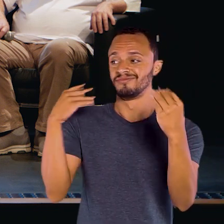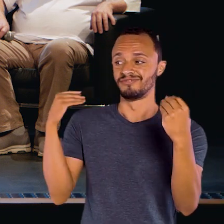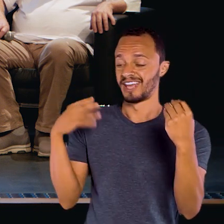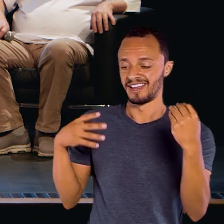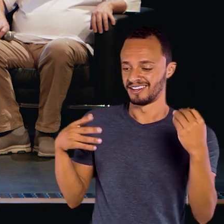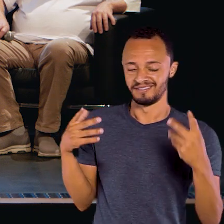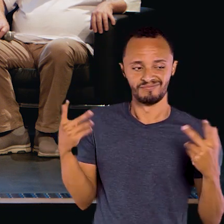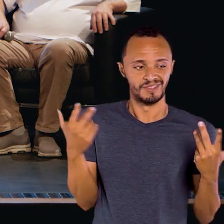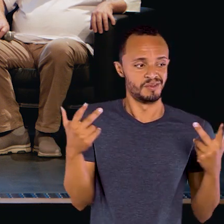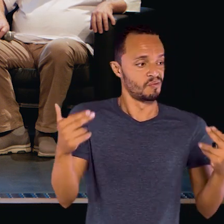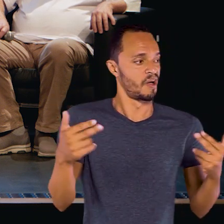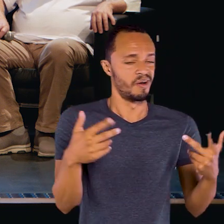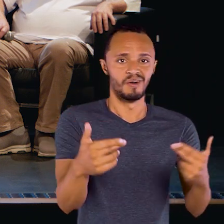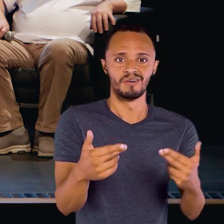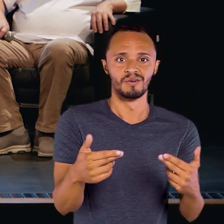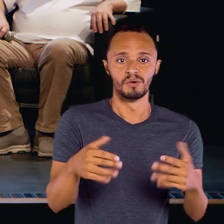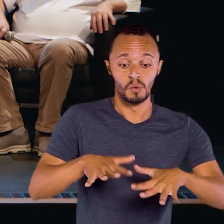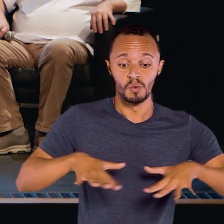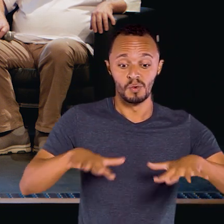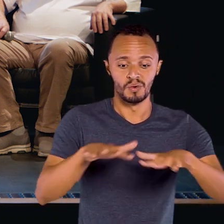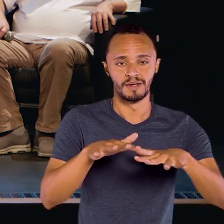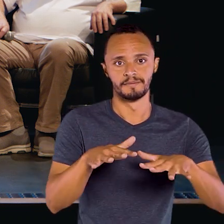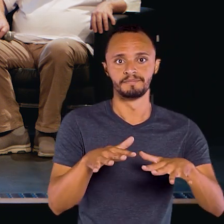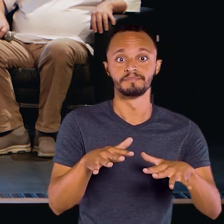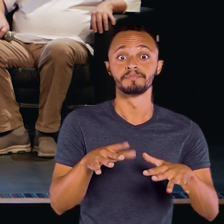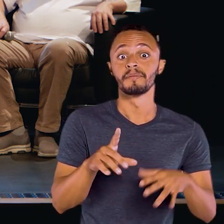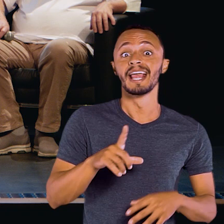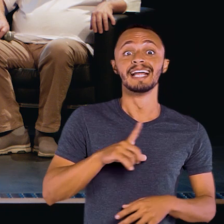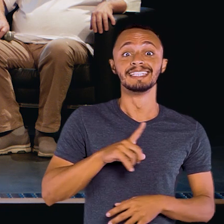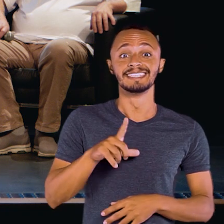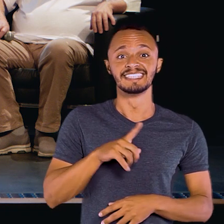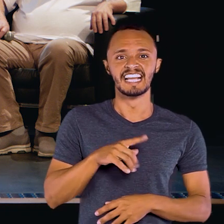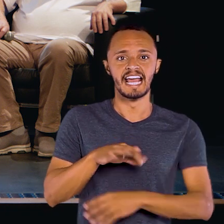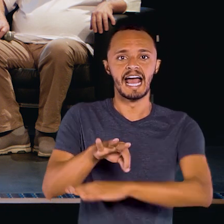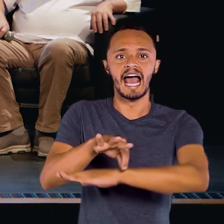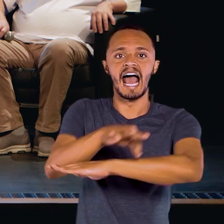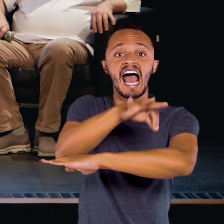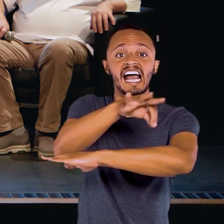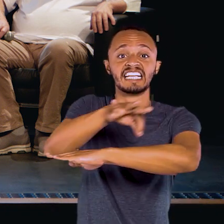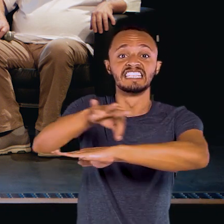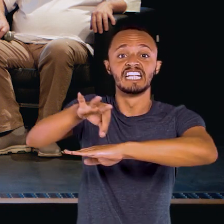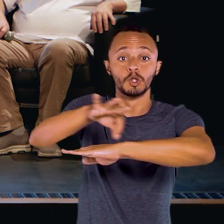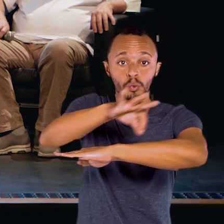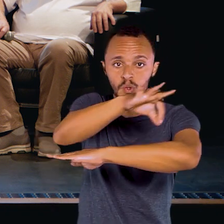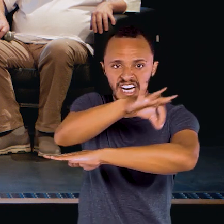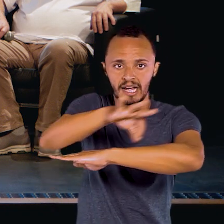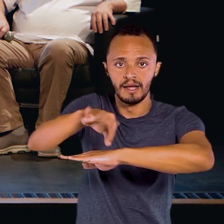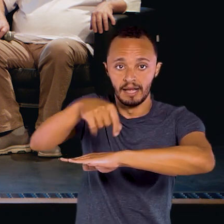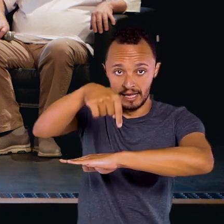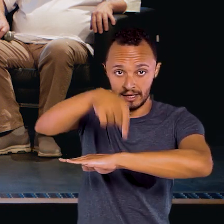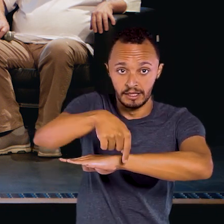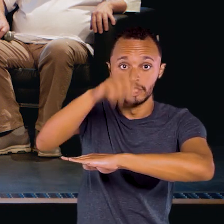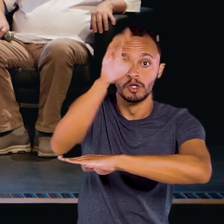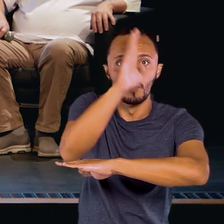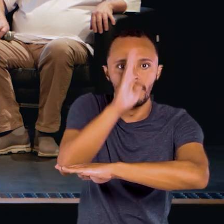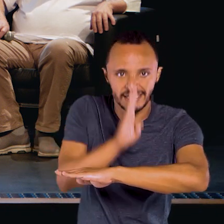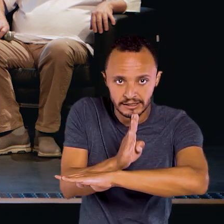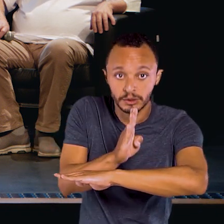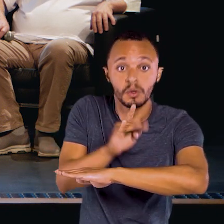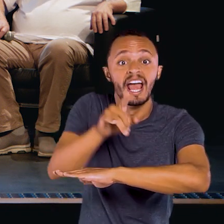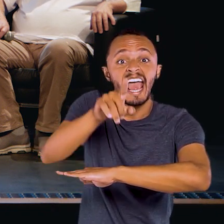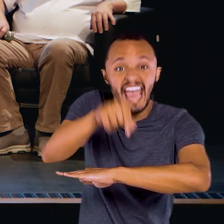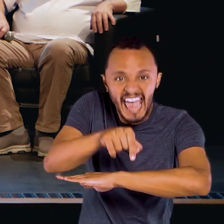toda desenhada para excluir. A arquitetura é cúmplice do nosso crime da escravidão, do Cais do